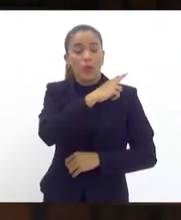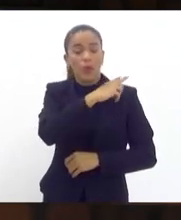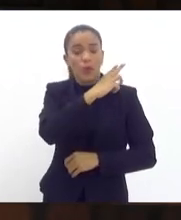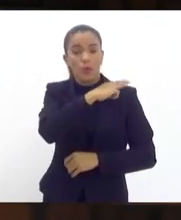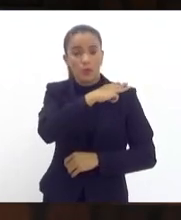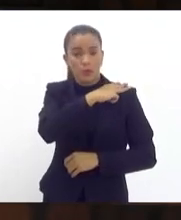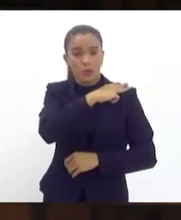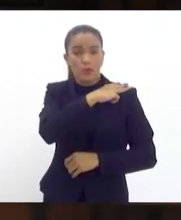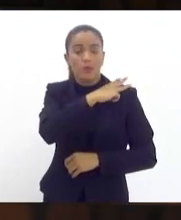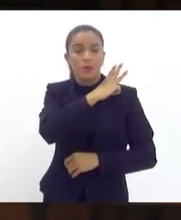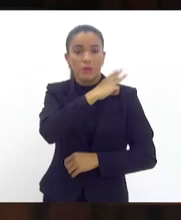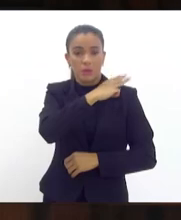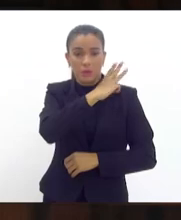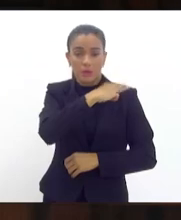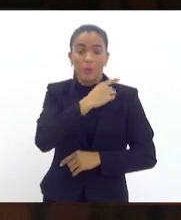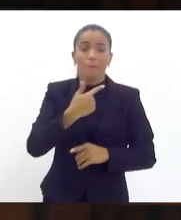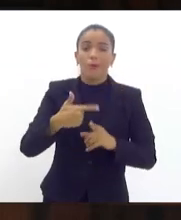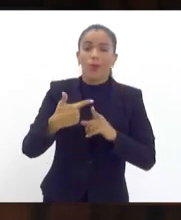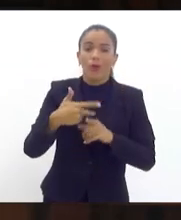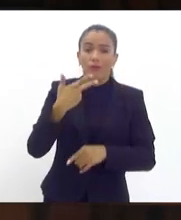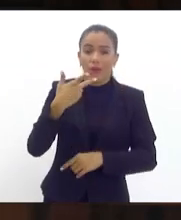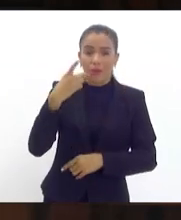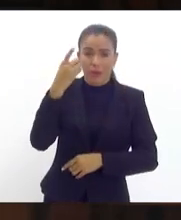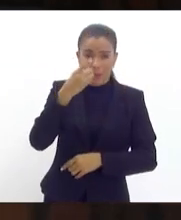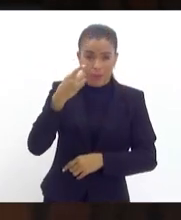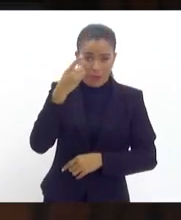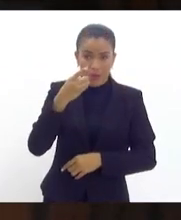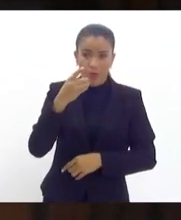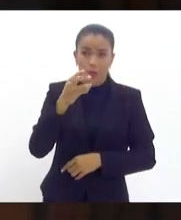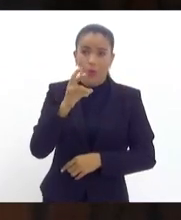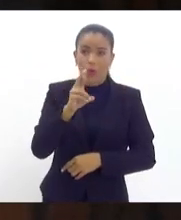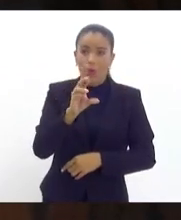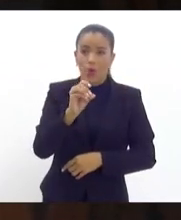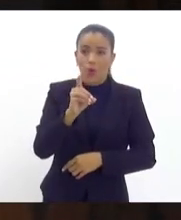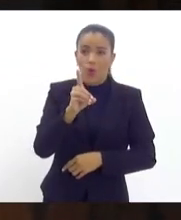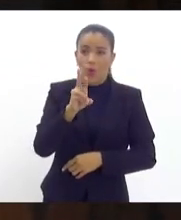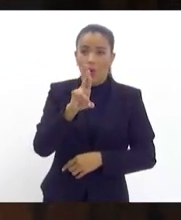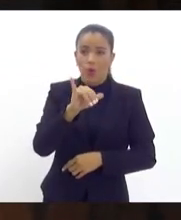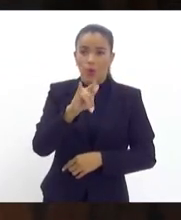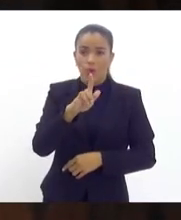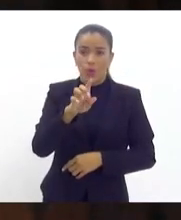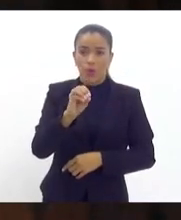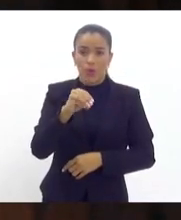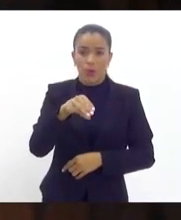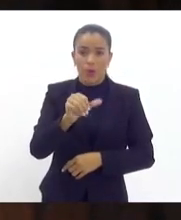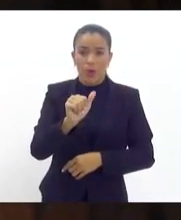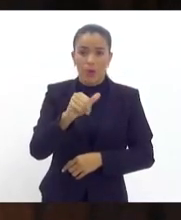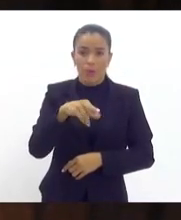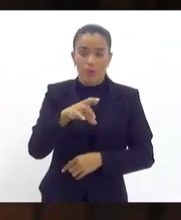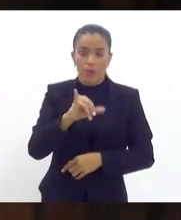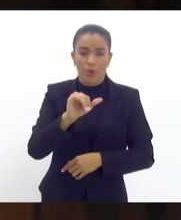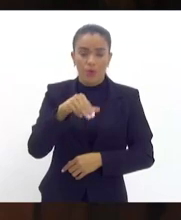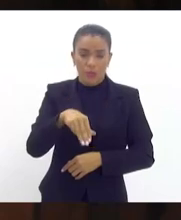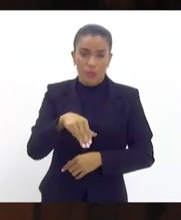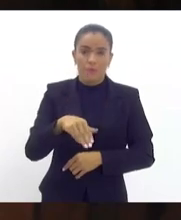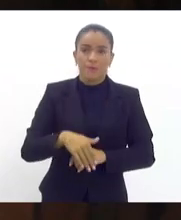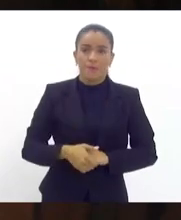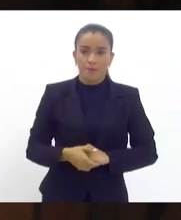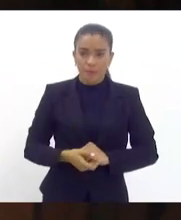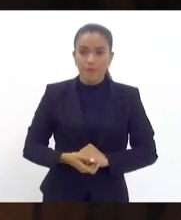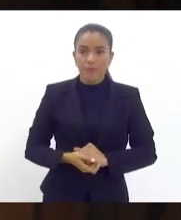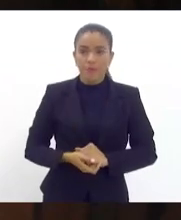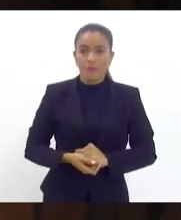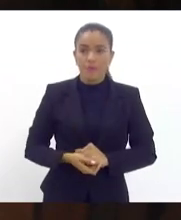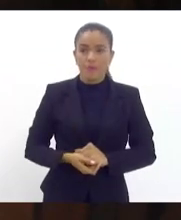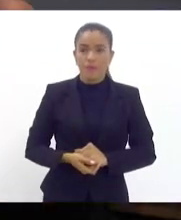Coronel segundo porque eu tinha dito que o deputado estadual Rodrigo Amorim iria se pronunciar Então logo após o deputado eu passo a palavra para o senhor